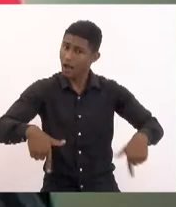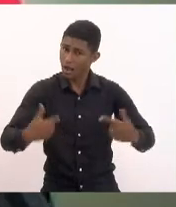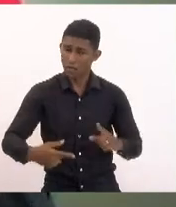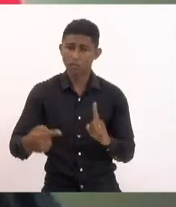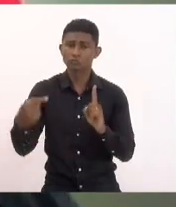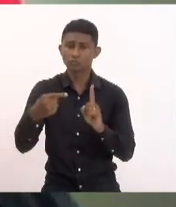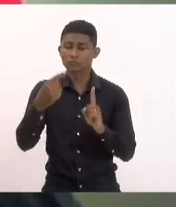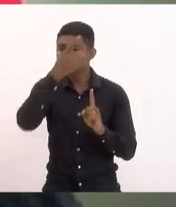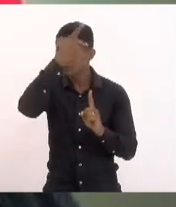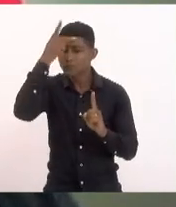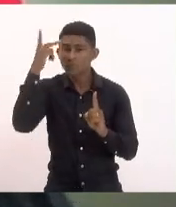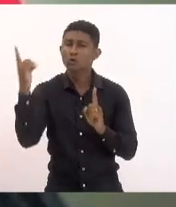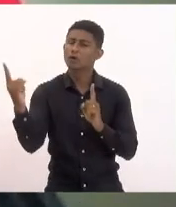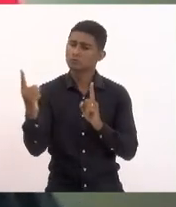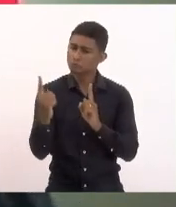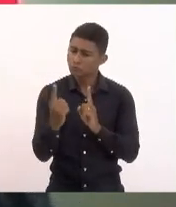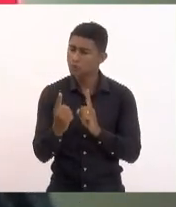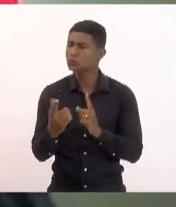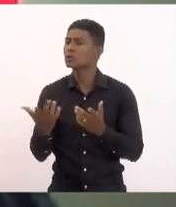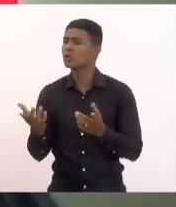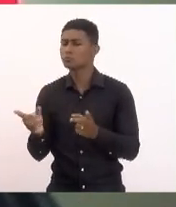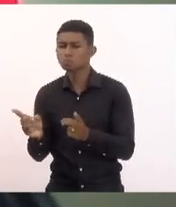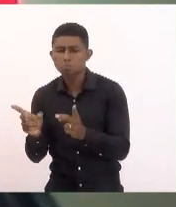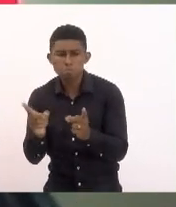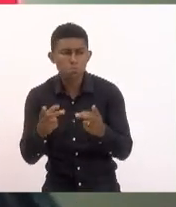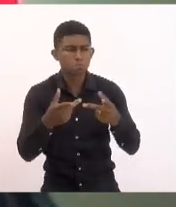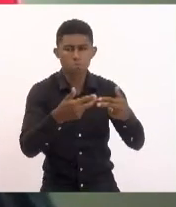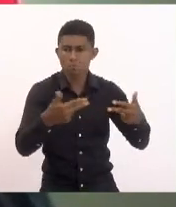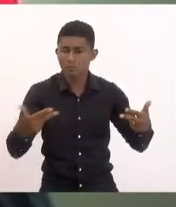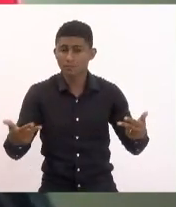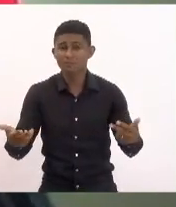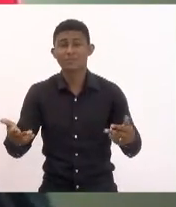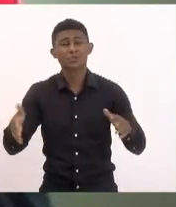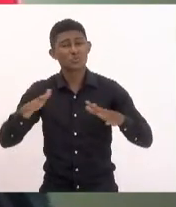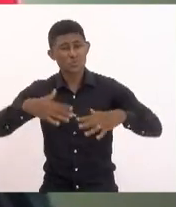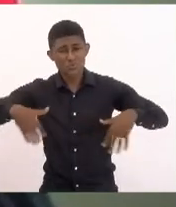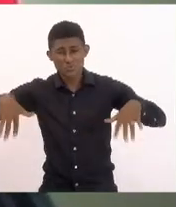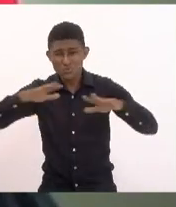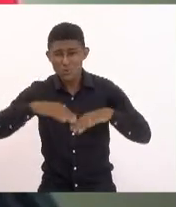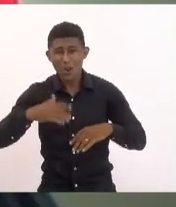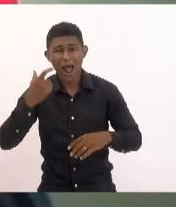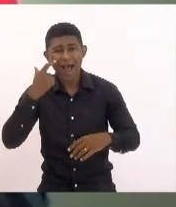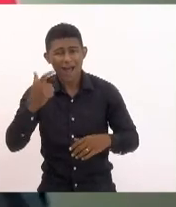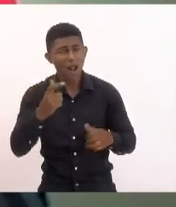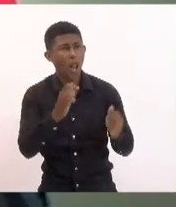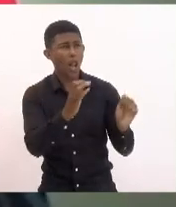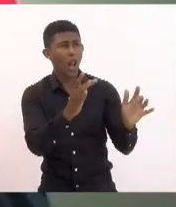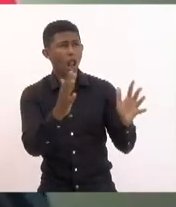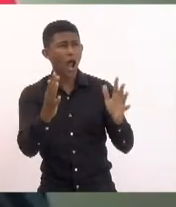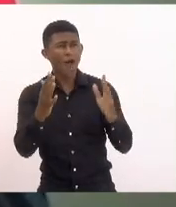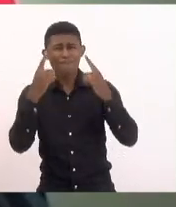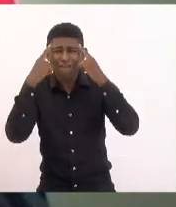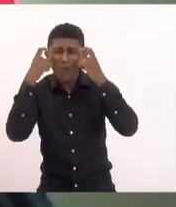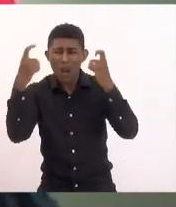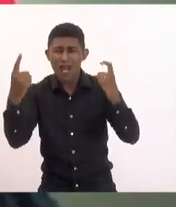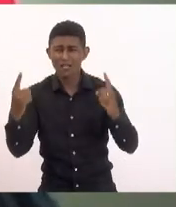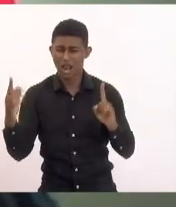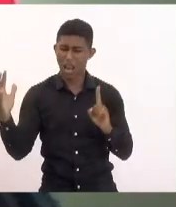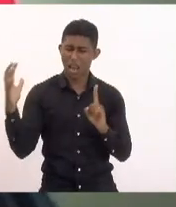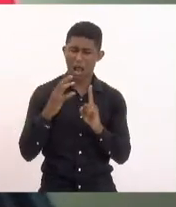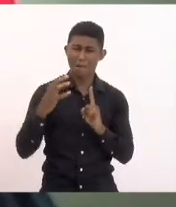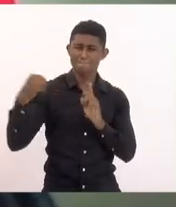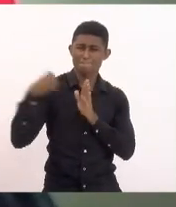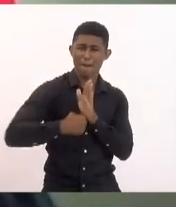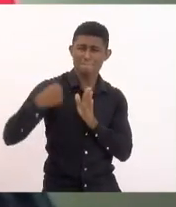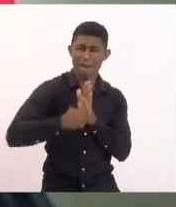e todos nós assistimos às imagens da violência brutal que deixou